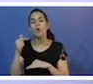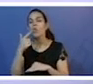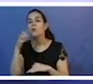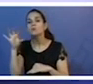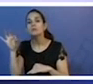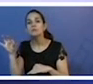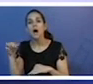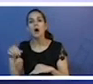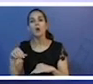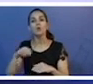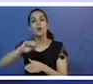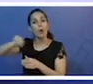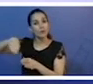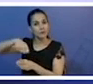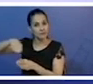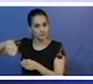adicionado.